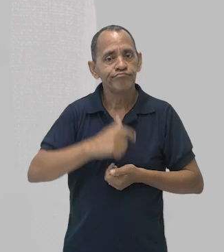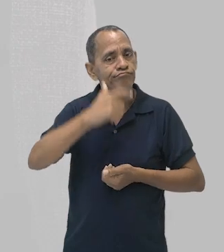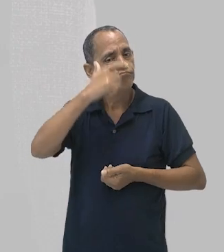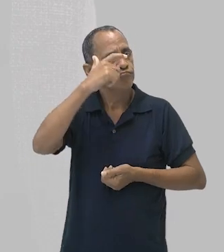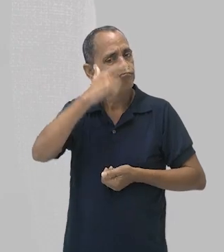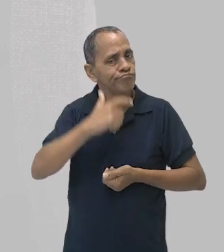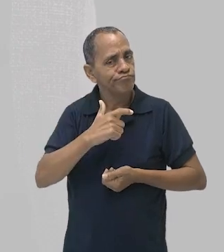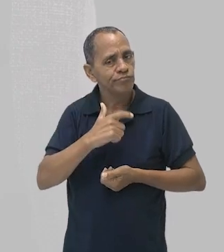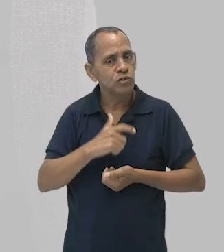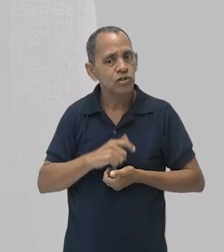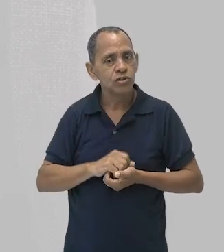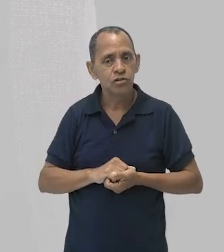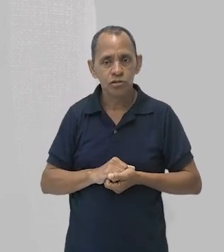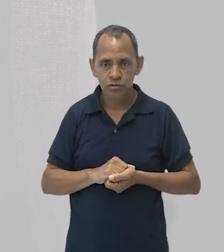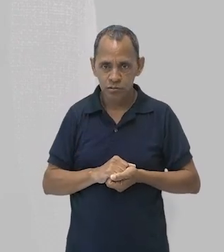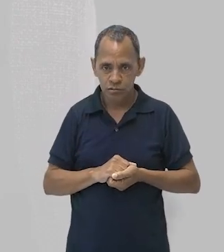atendia